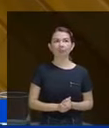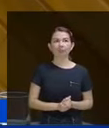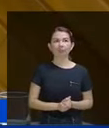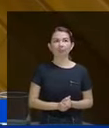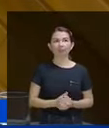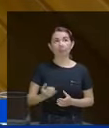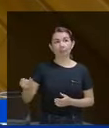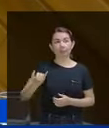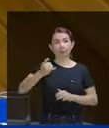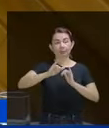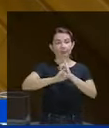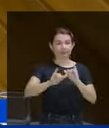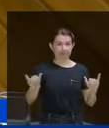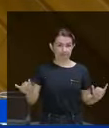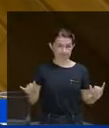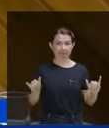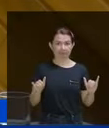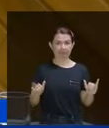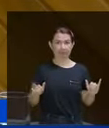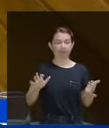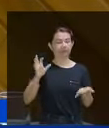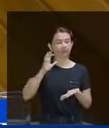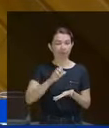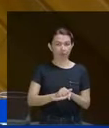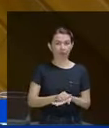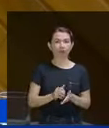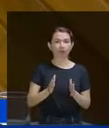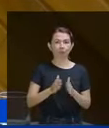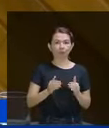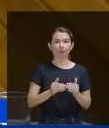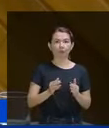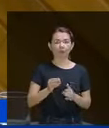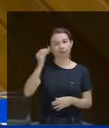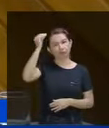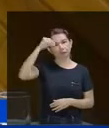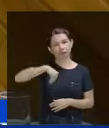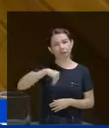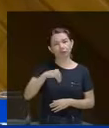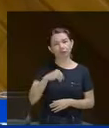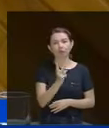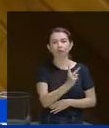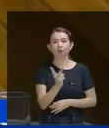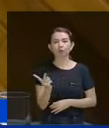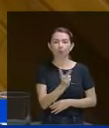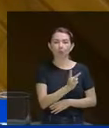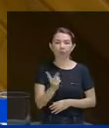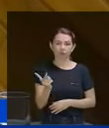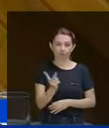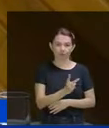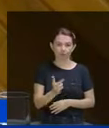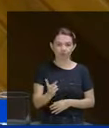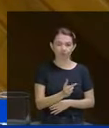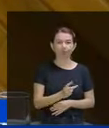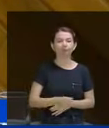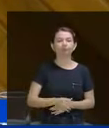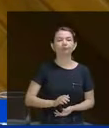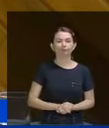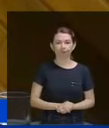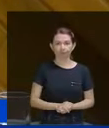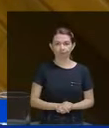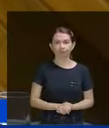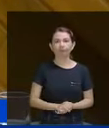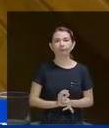evidenciar que houve formalização do pedido de renúncia de 2 das candidatas, as quais possuem pleno